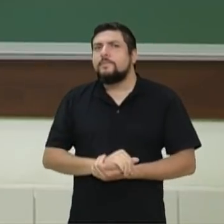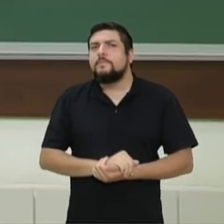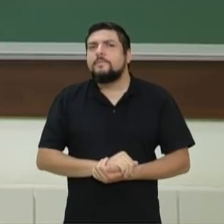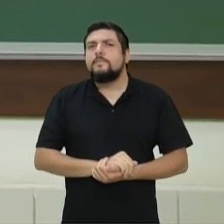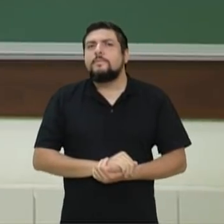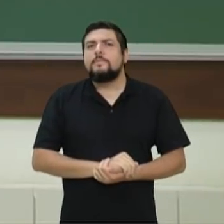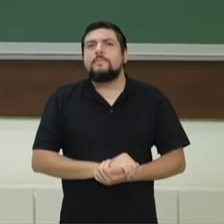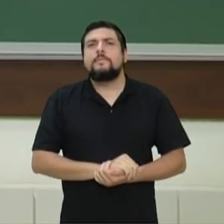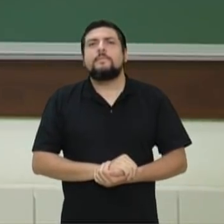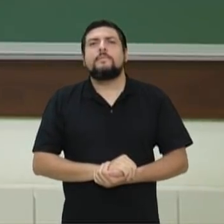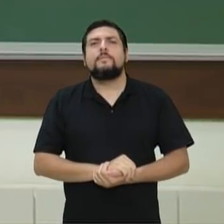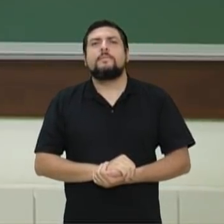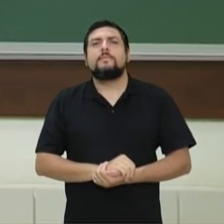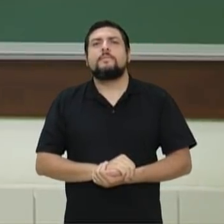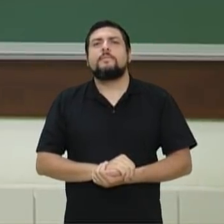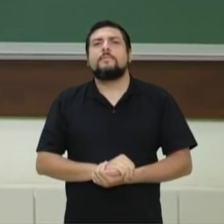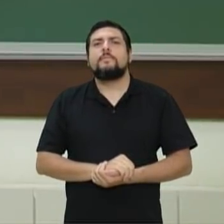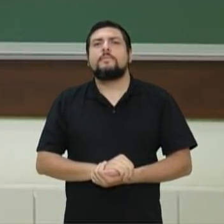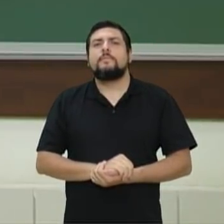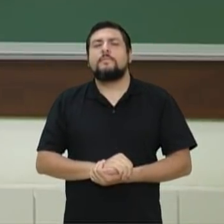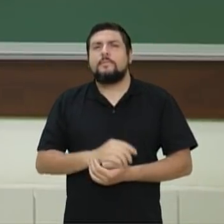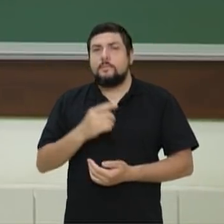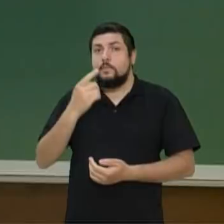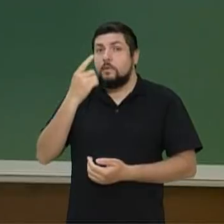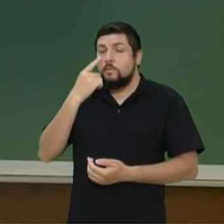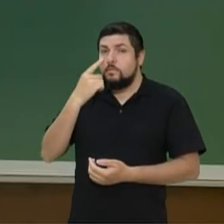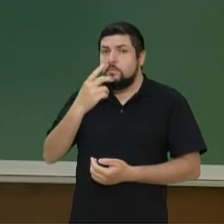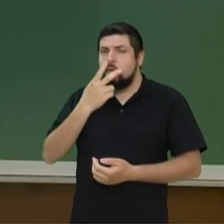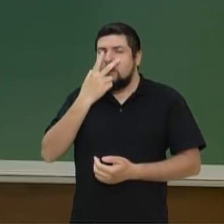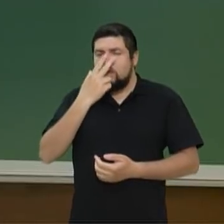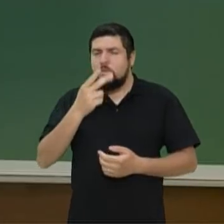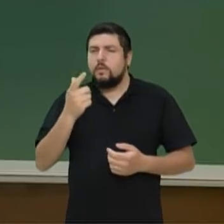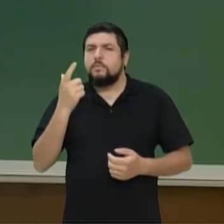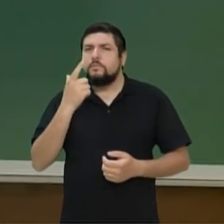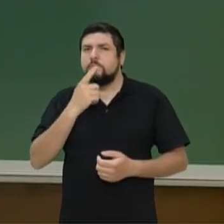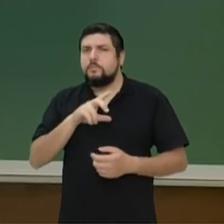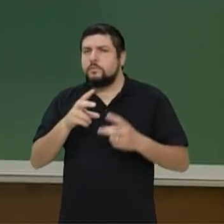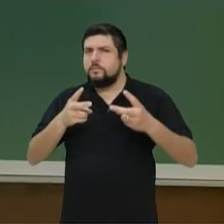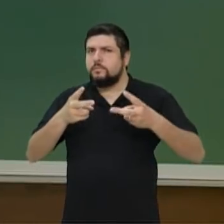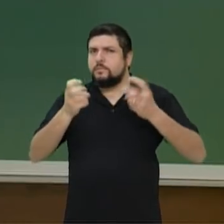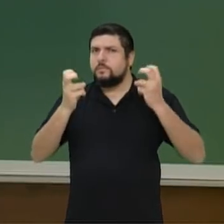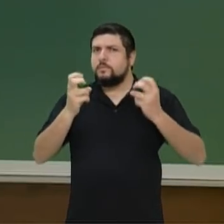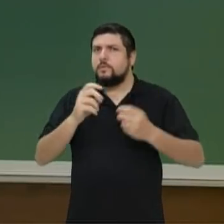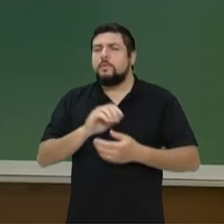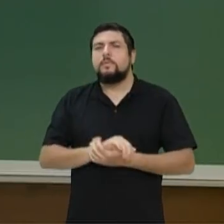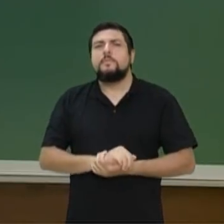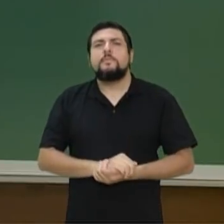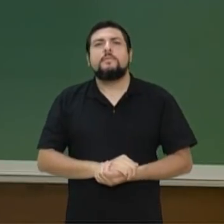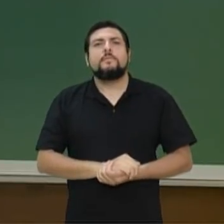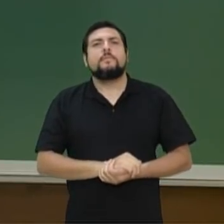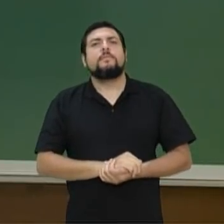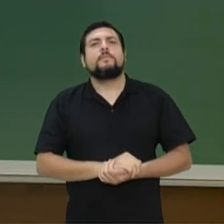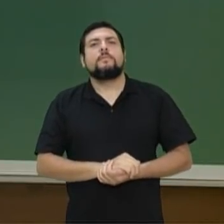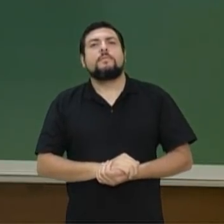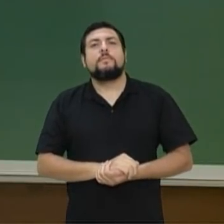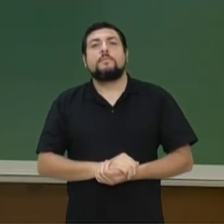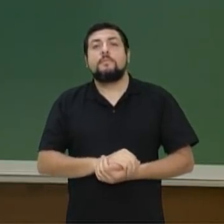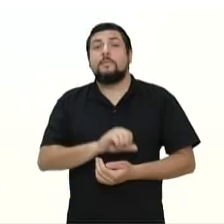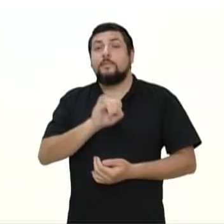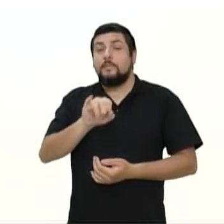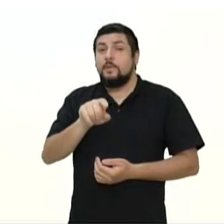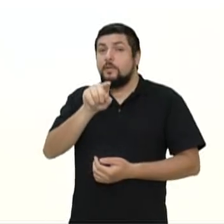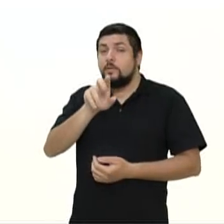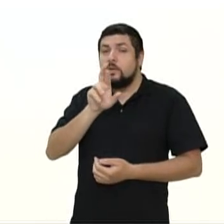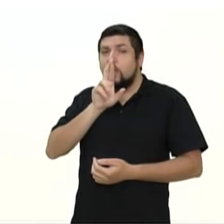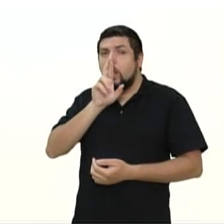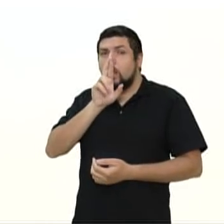lá? Veja, eu acho que já deu tempo, não é mesmo? O que vocês acham? Se você